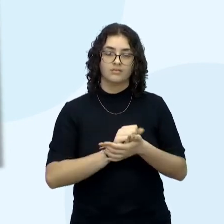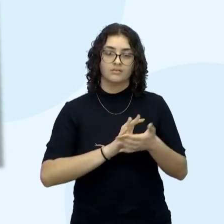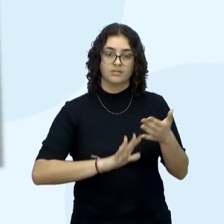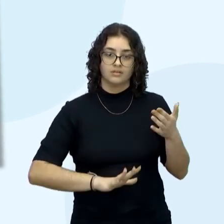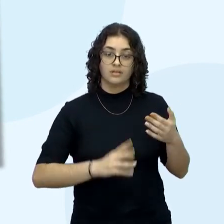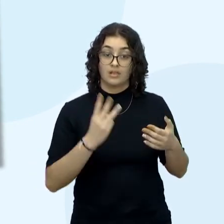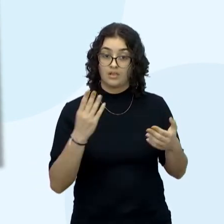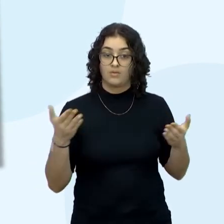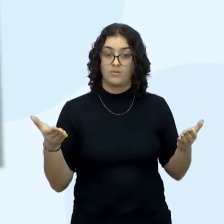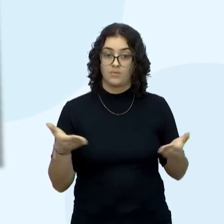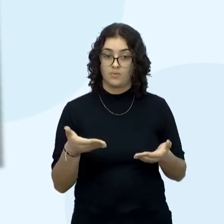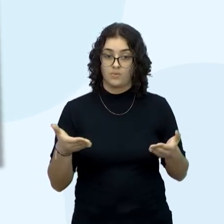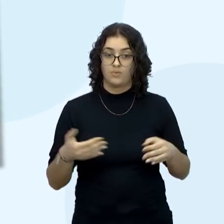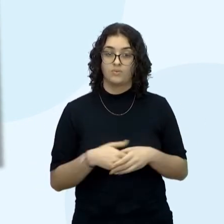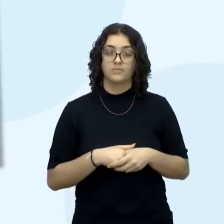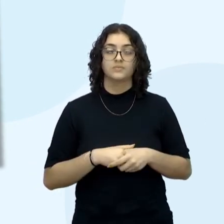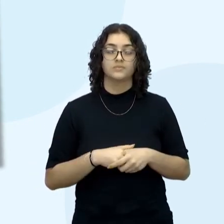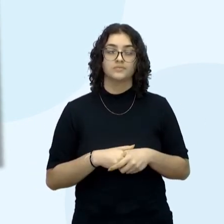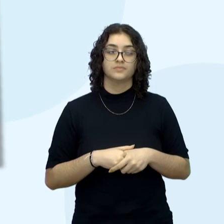3 hoje.